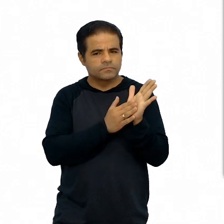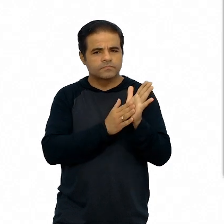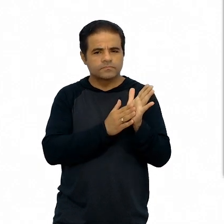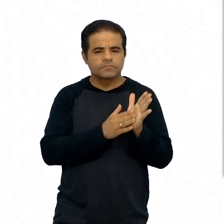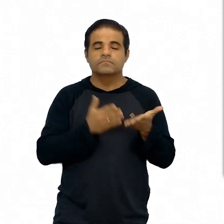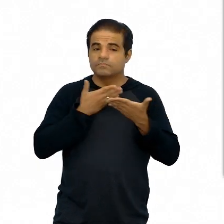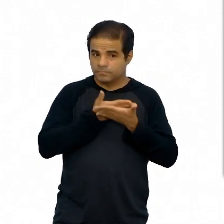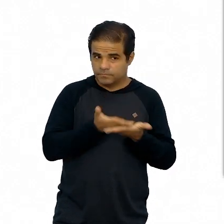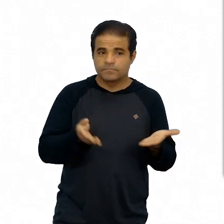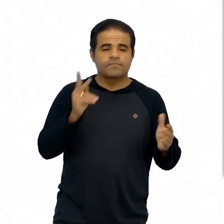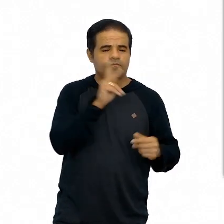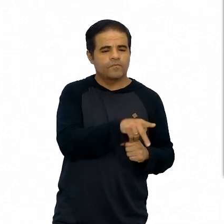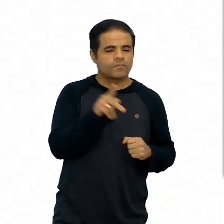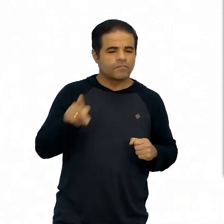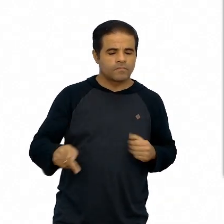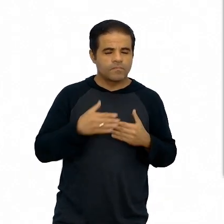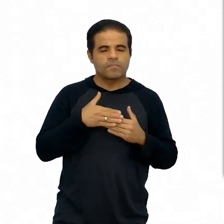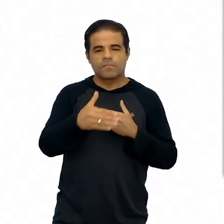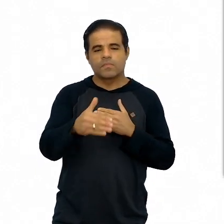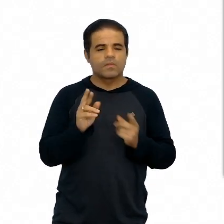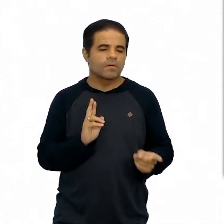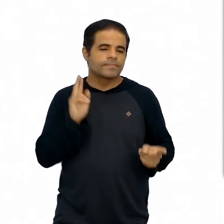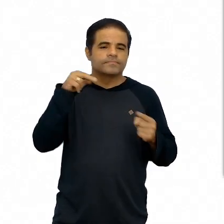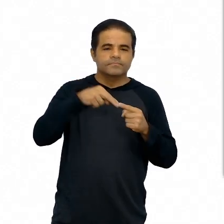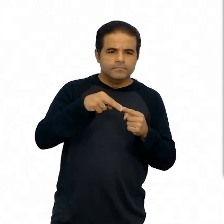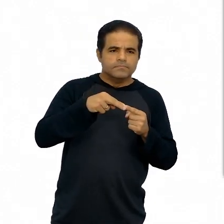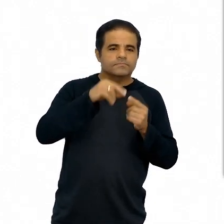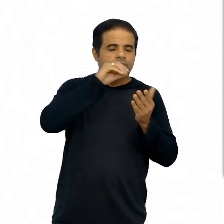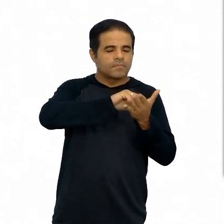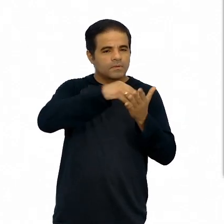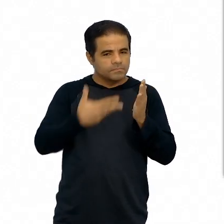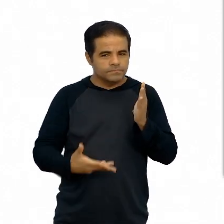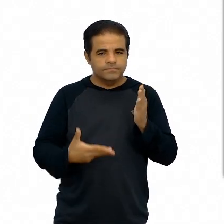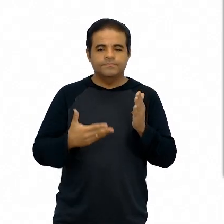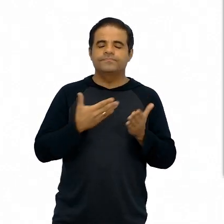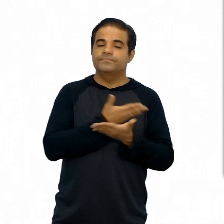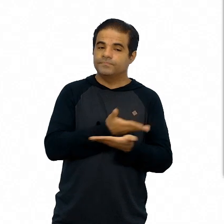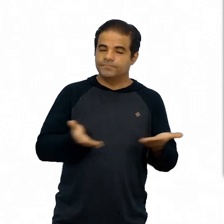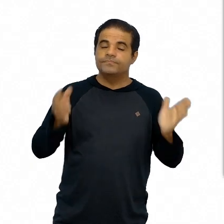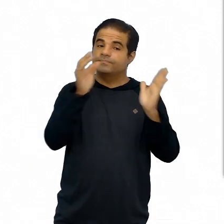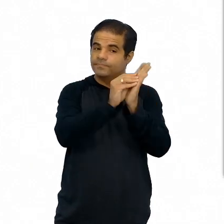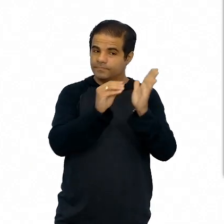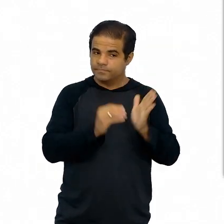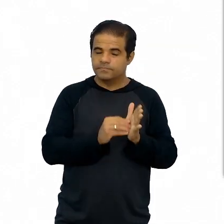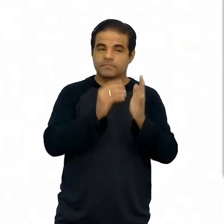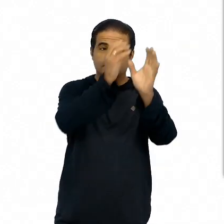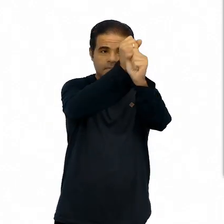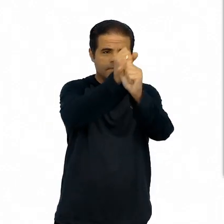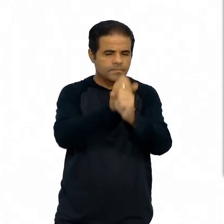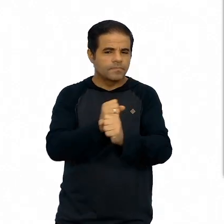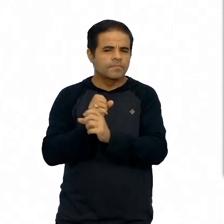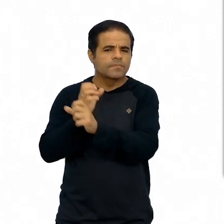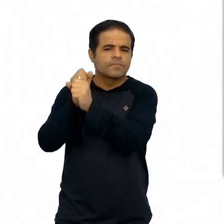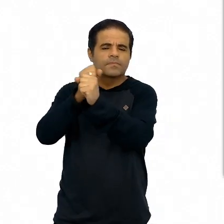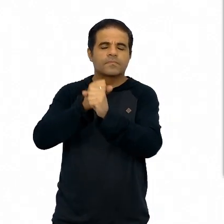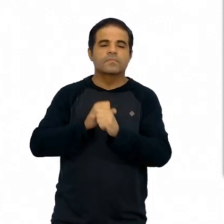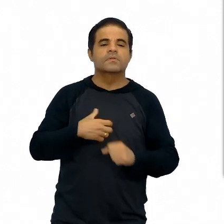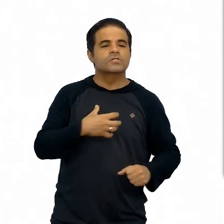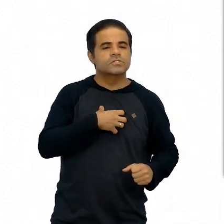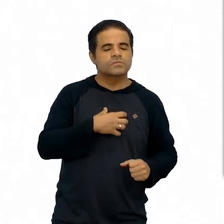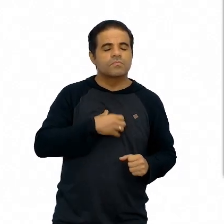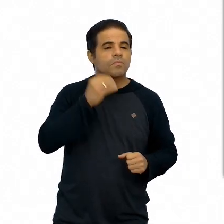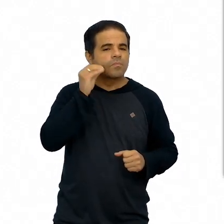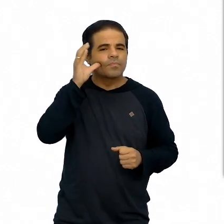por vocês, professores, referente ao conteúdo específico, nesse caso, perímetro e área. Esse tipo de